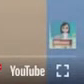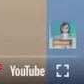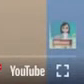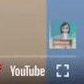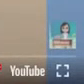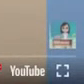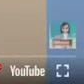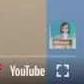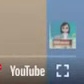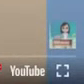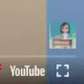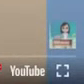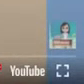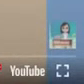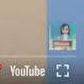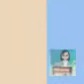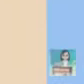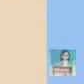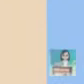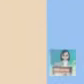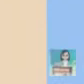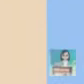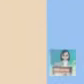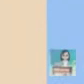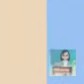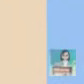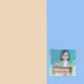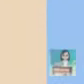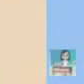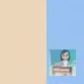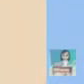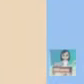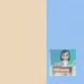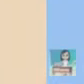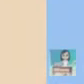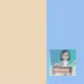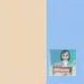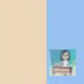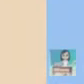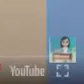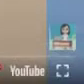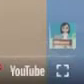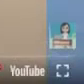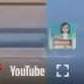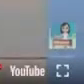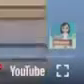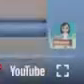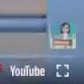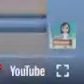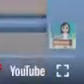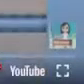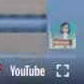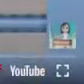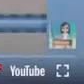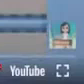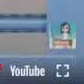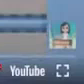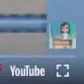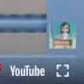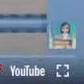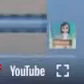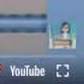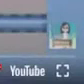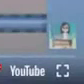Já filtrada a água recebe mais cloro para garantir a eliminação de micro-organismos. Nessa